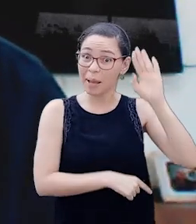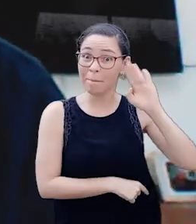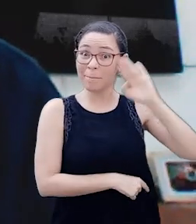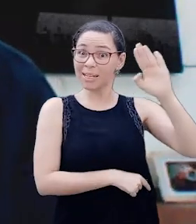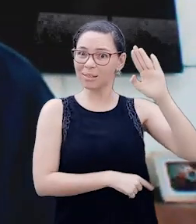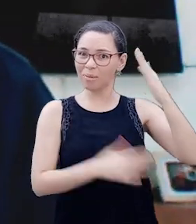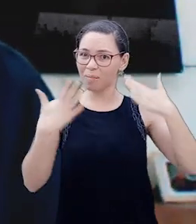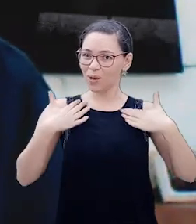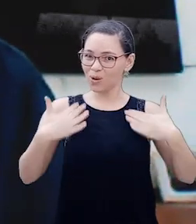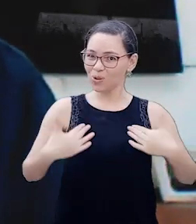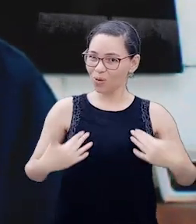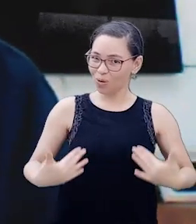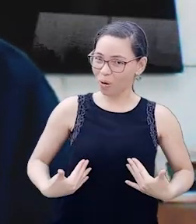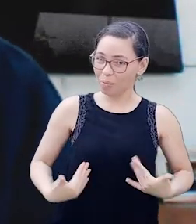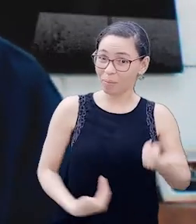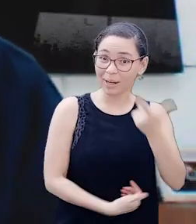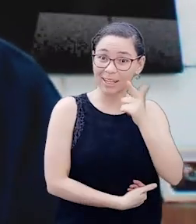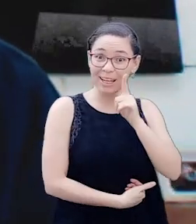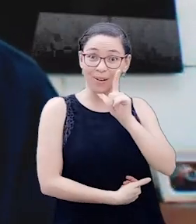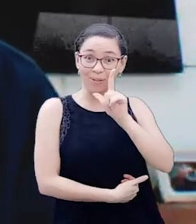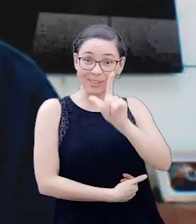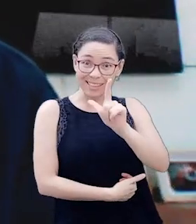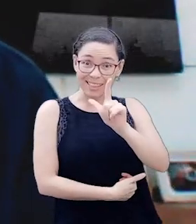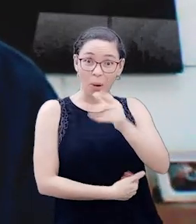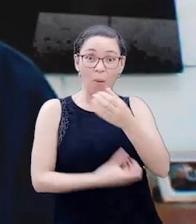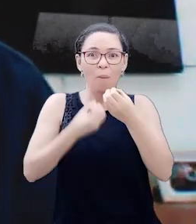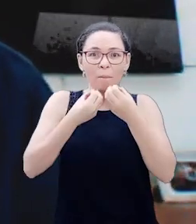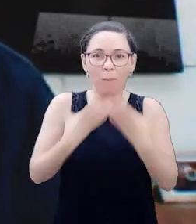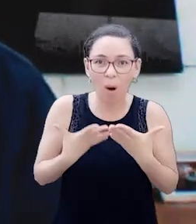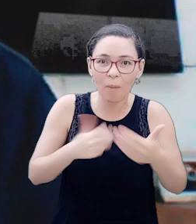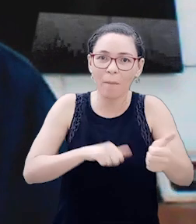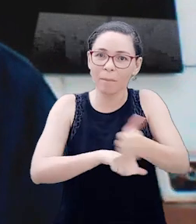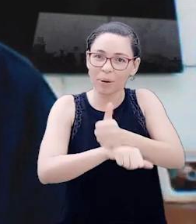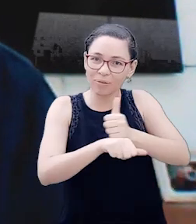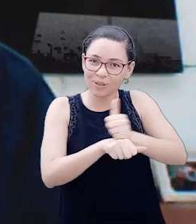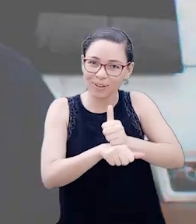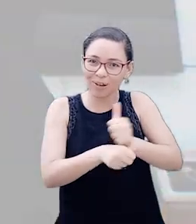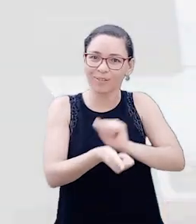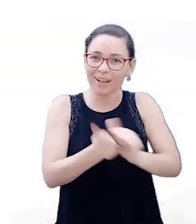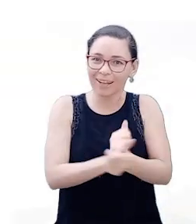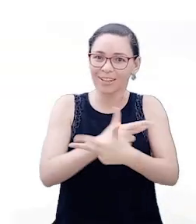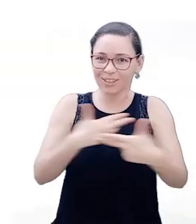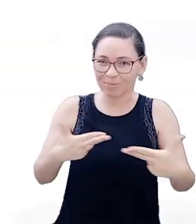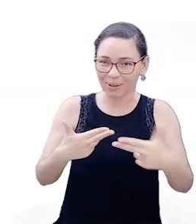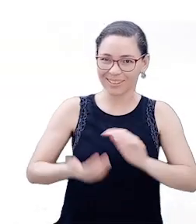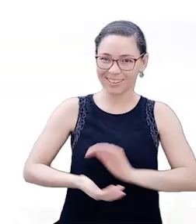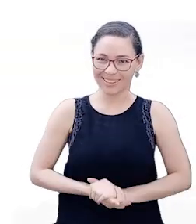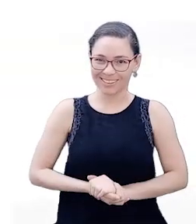princípios psicológicos, eu inevitavelmente também estarei trabalhando a minha saúde mental.